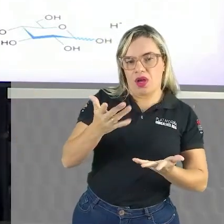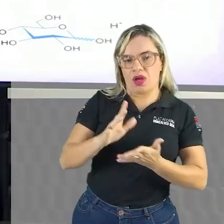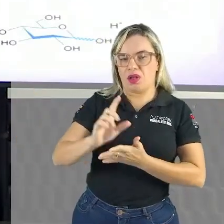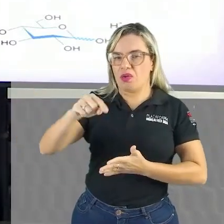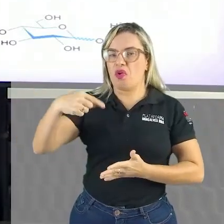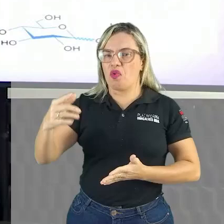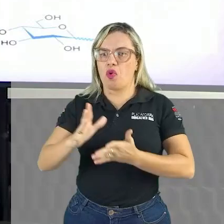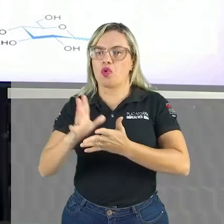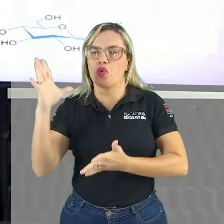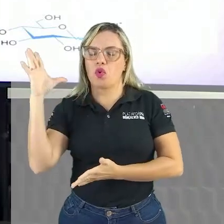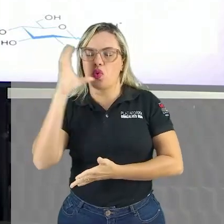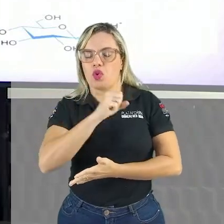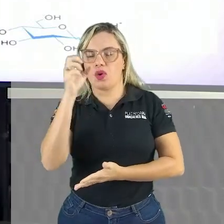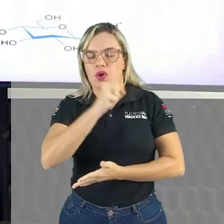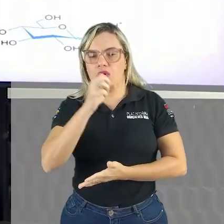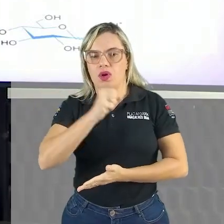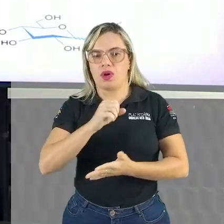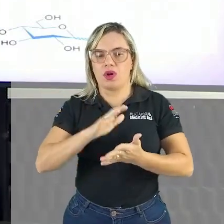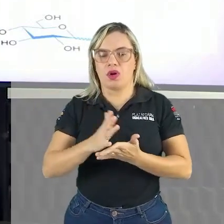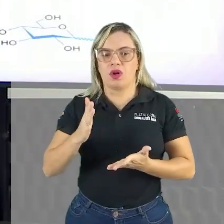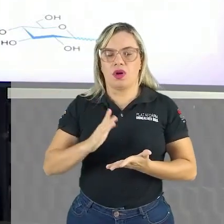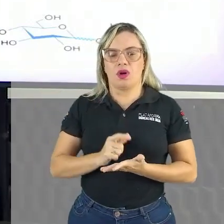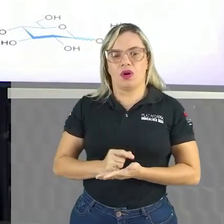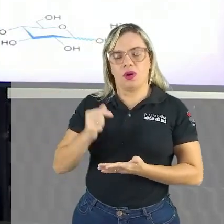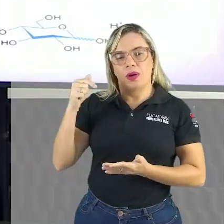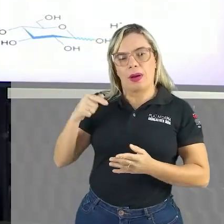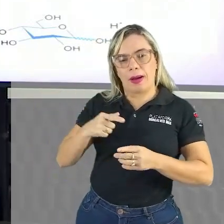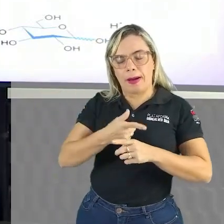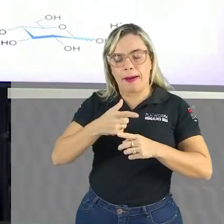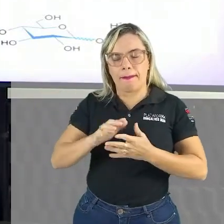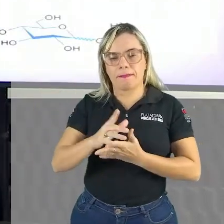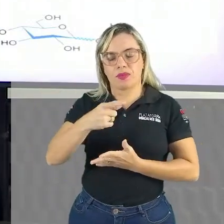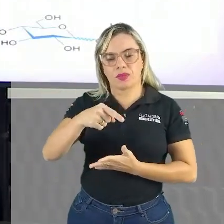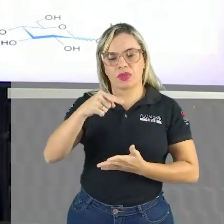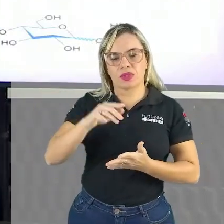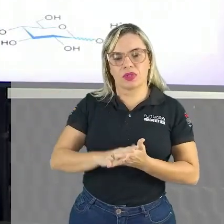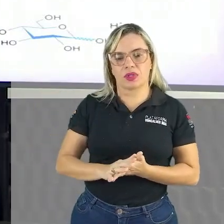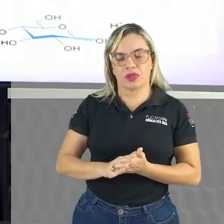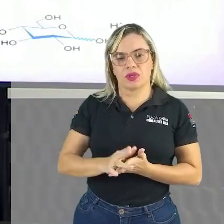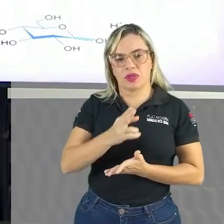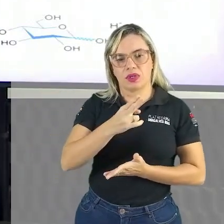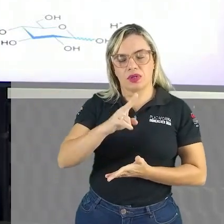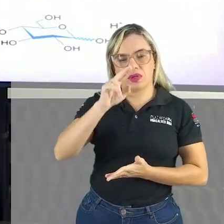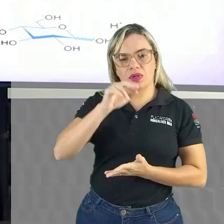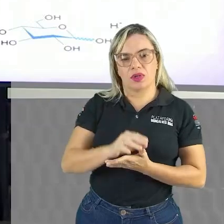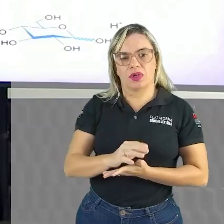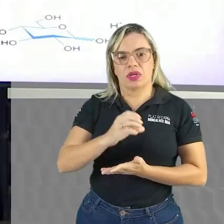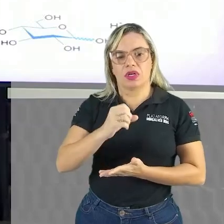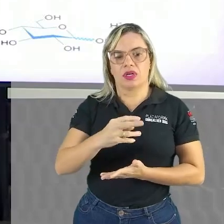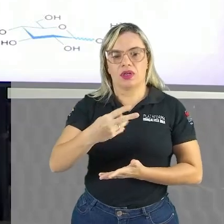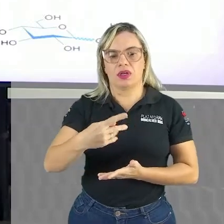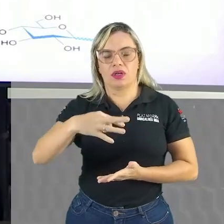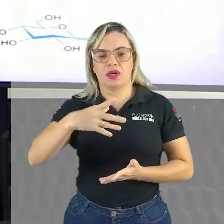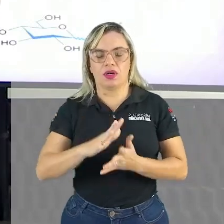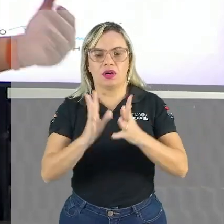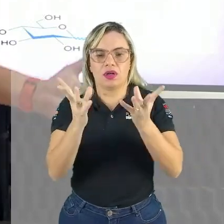rápida? Porque aquela lâmina de platina está atuando como catalisador. Ela simplesmente é uma substância que conseguiu acelerar a velocidade